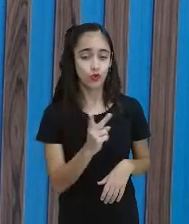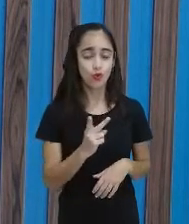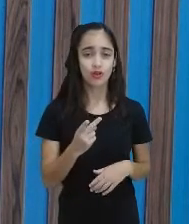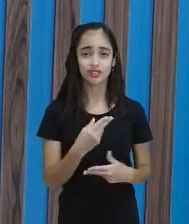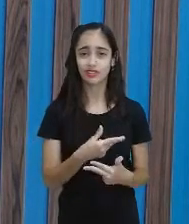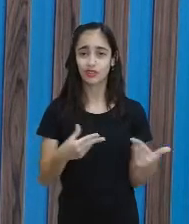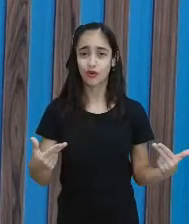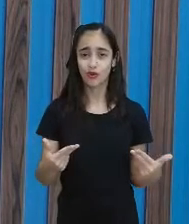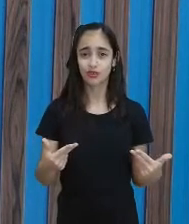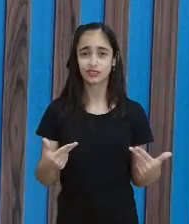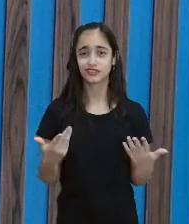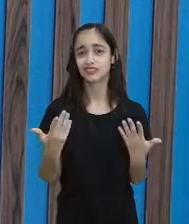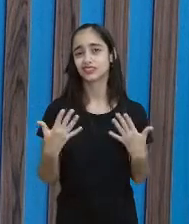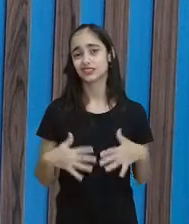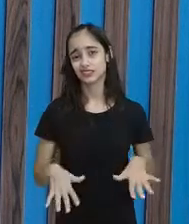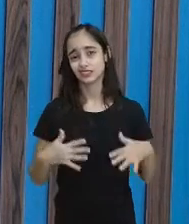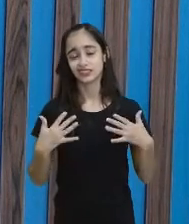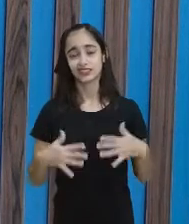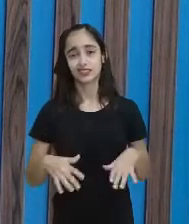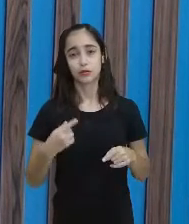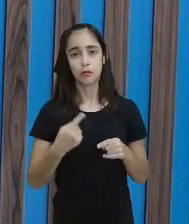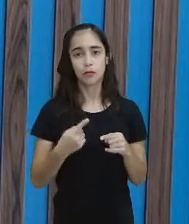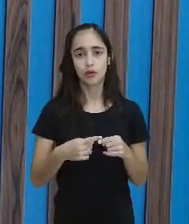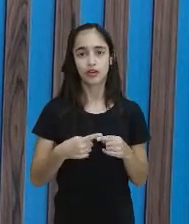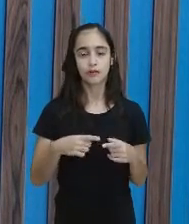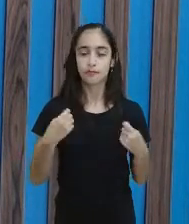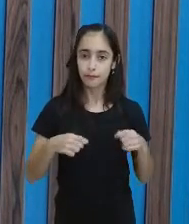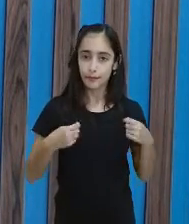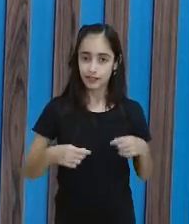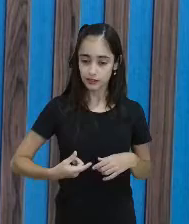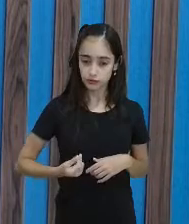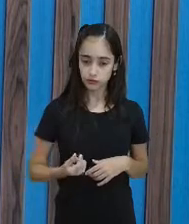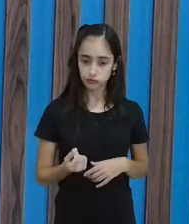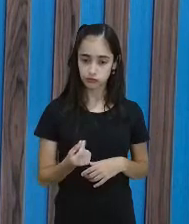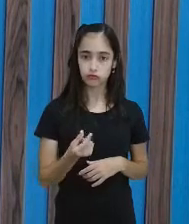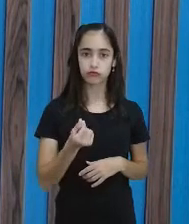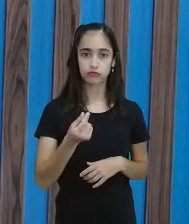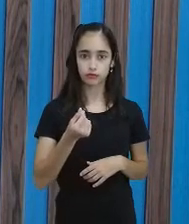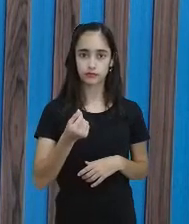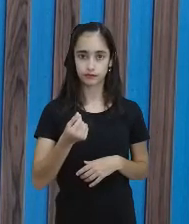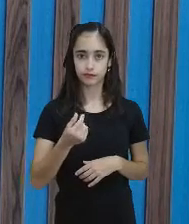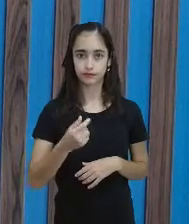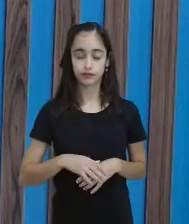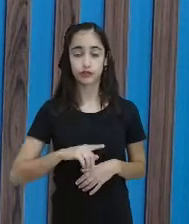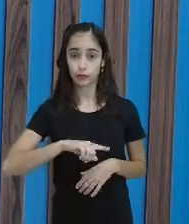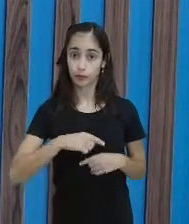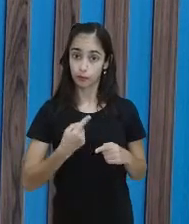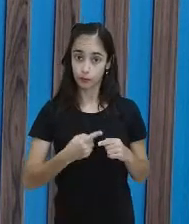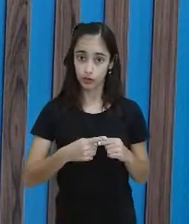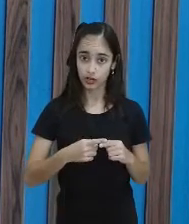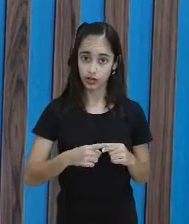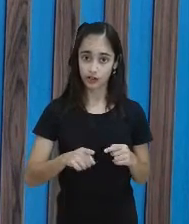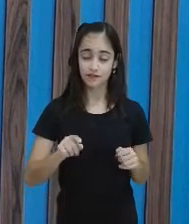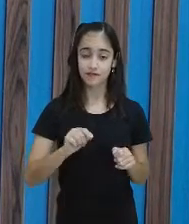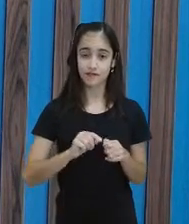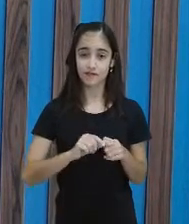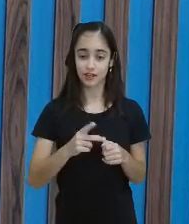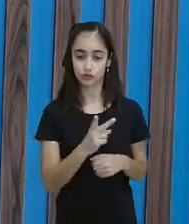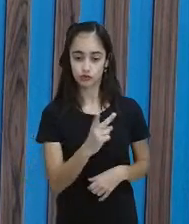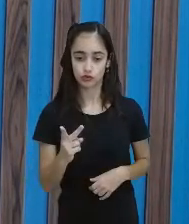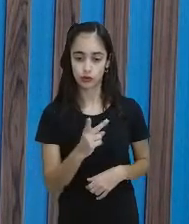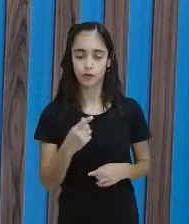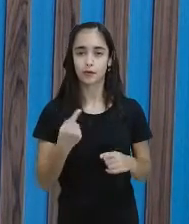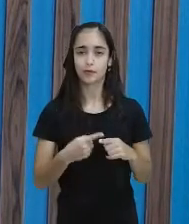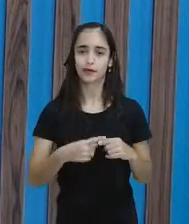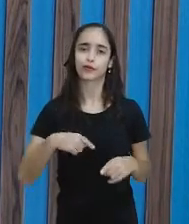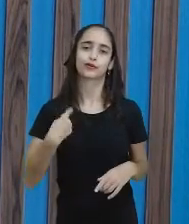falta de vontade, mas por falta de investimento, porque a gente precisa pagar contas, né? Então, hoje em dia já existe, né? A